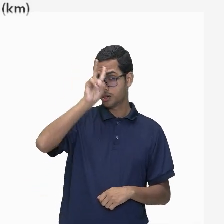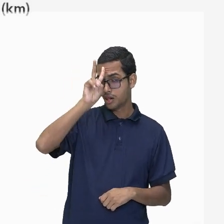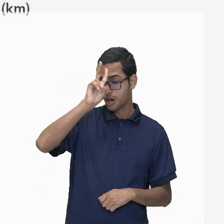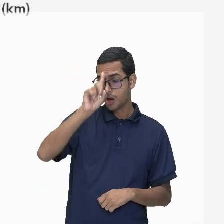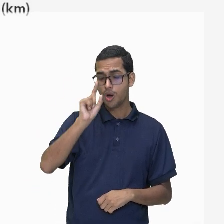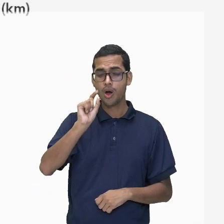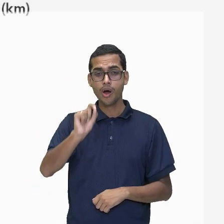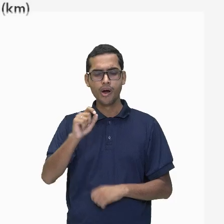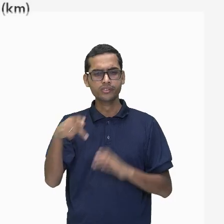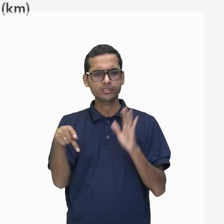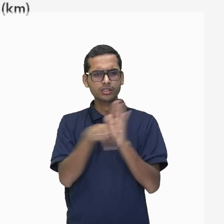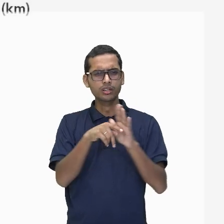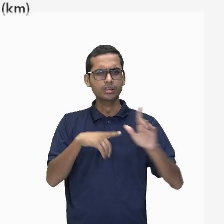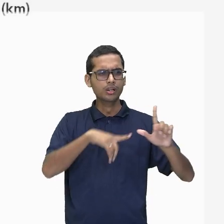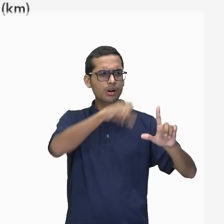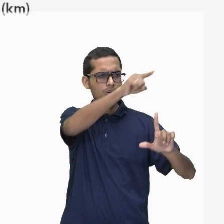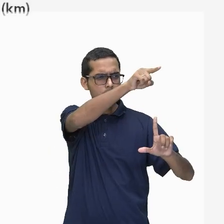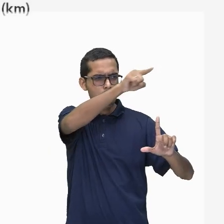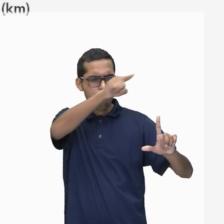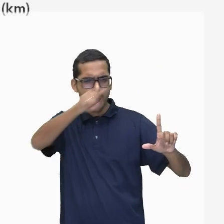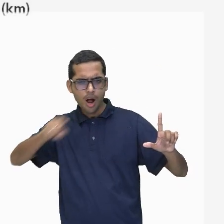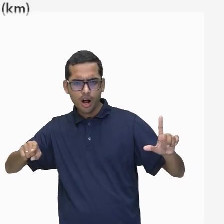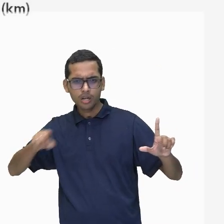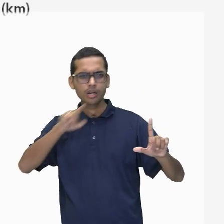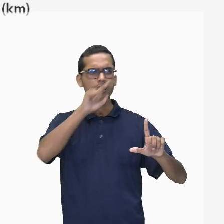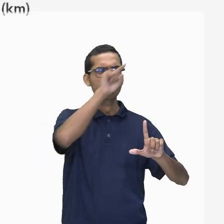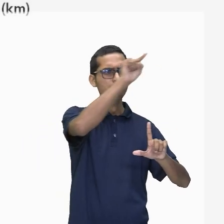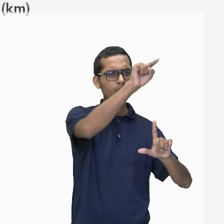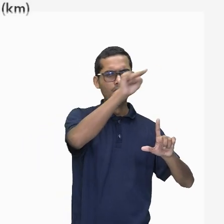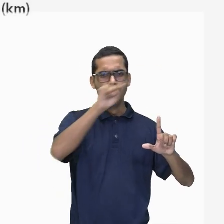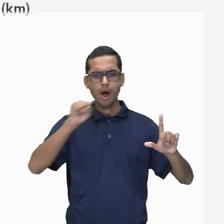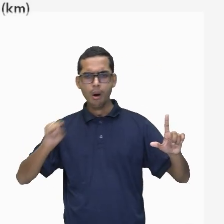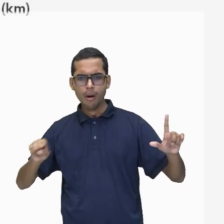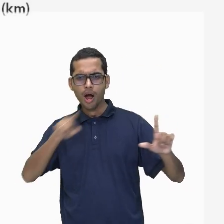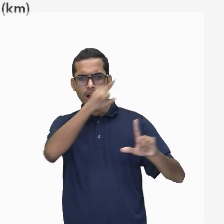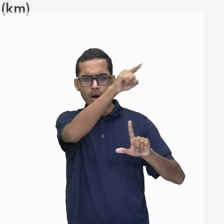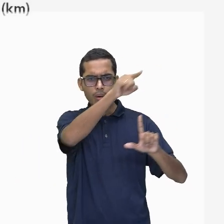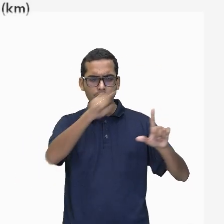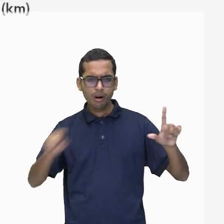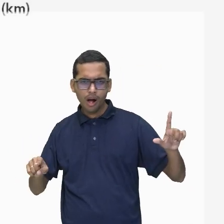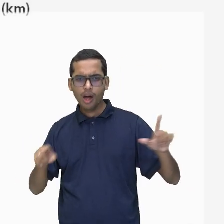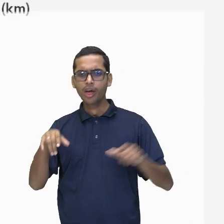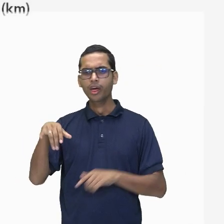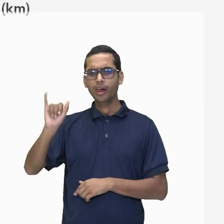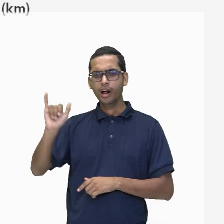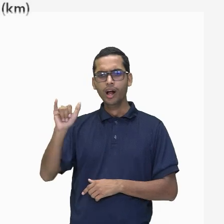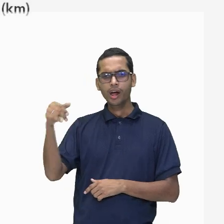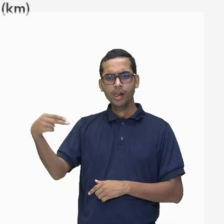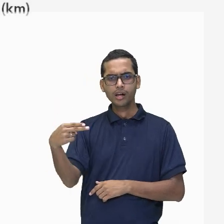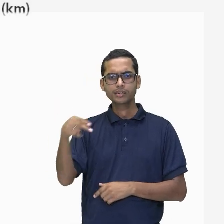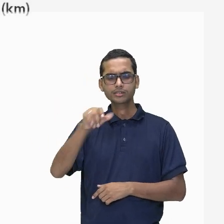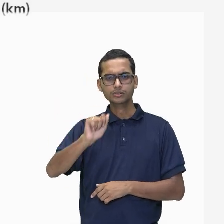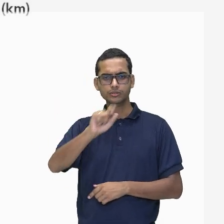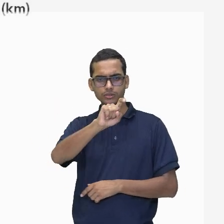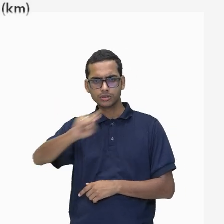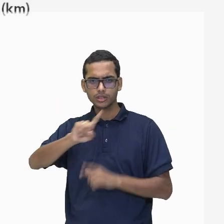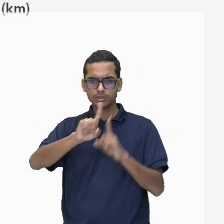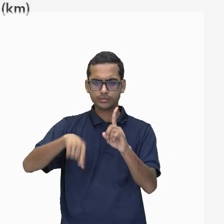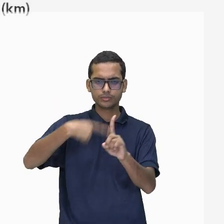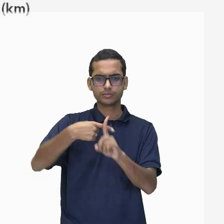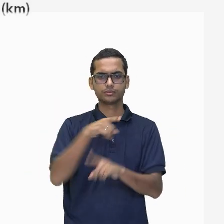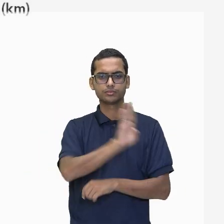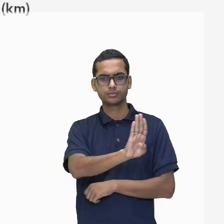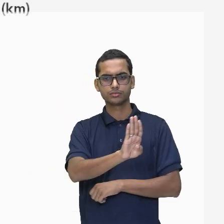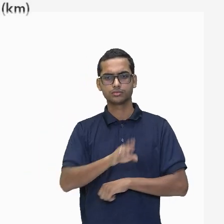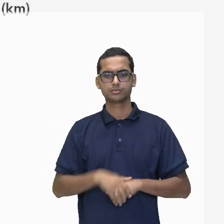forma da função afim, qual é a forma dela? Y é igual a x mais b.